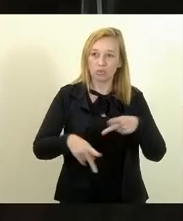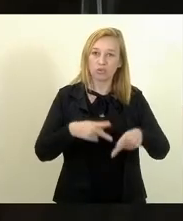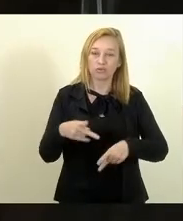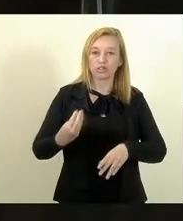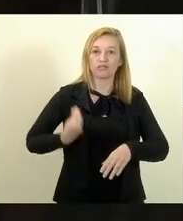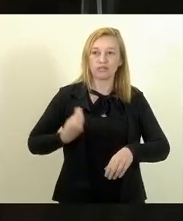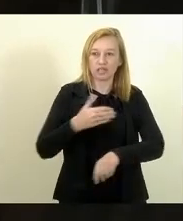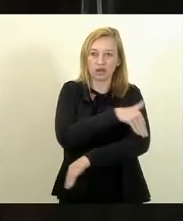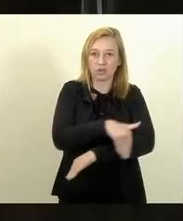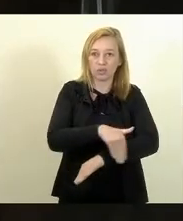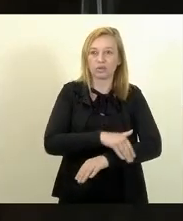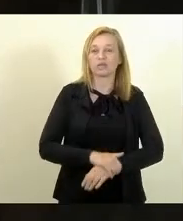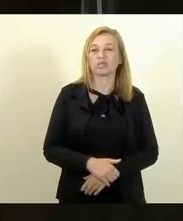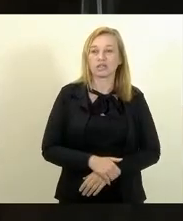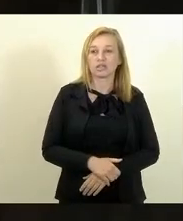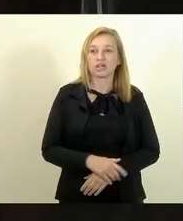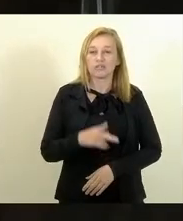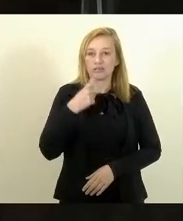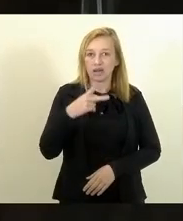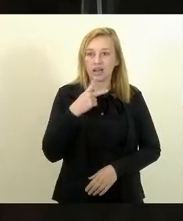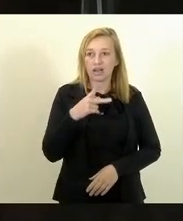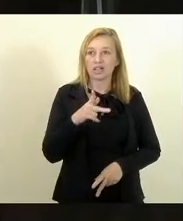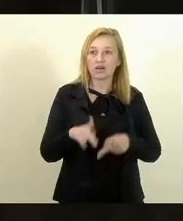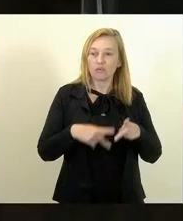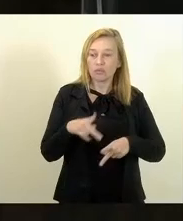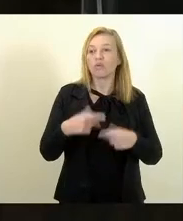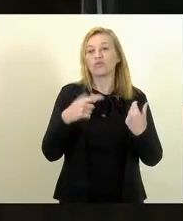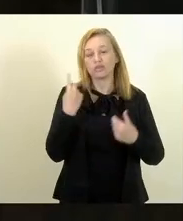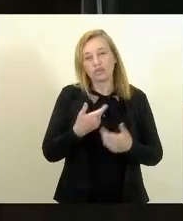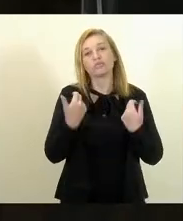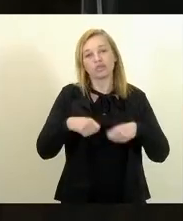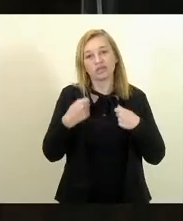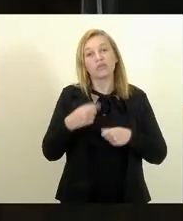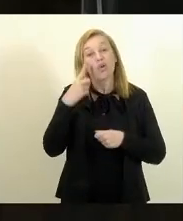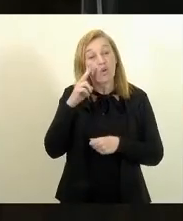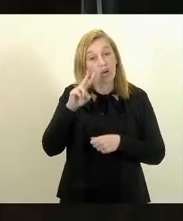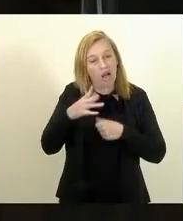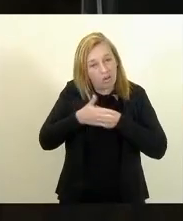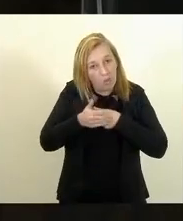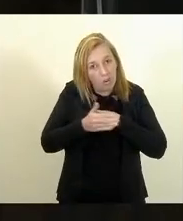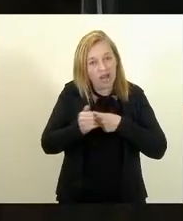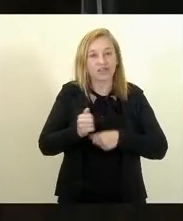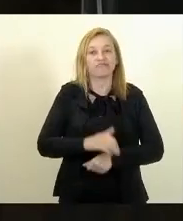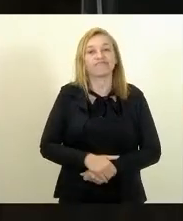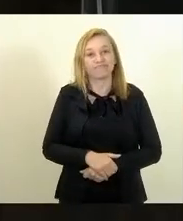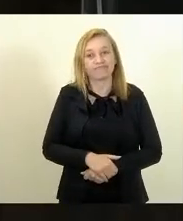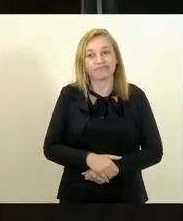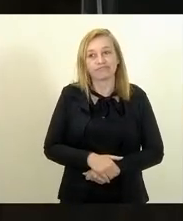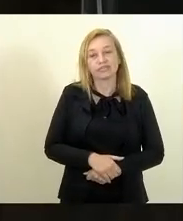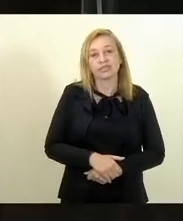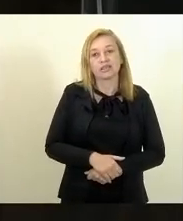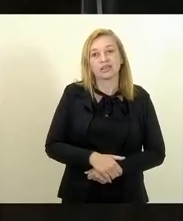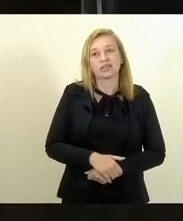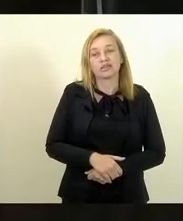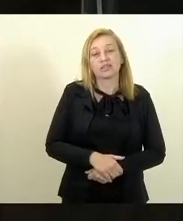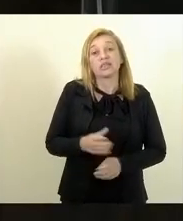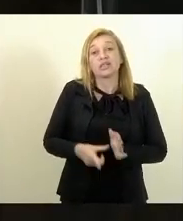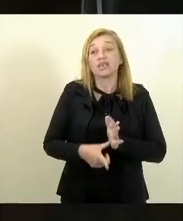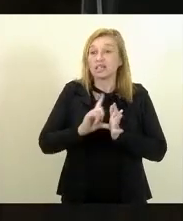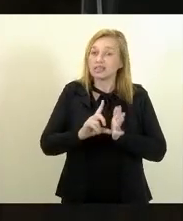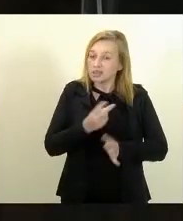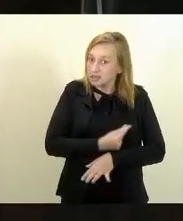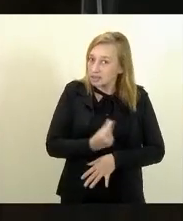situação de rua. Dizer que é uma população que a gente precisa olhar com carinho. Existem os recortes, e antes de